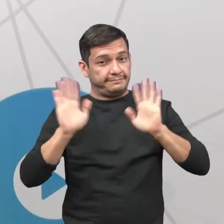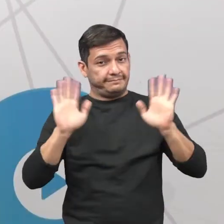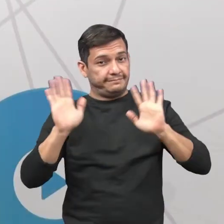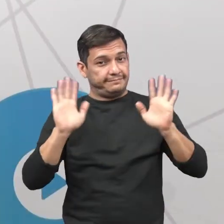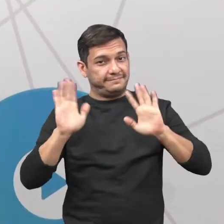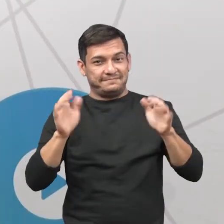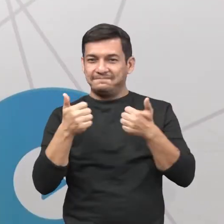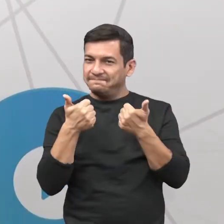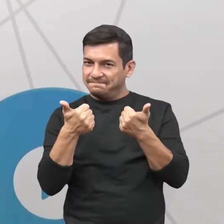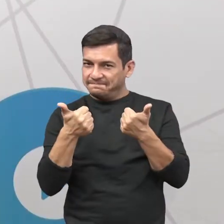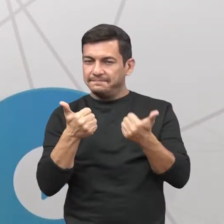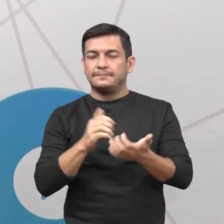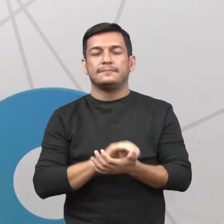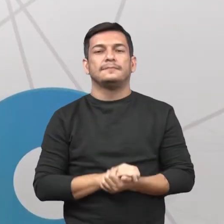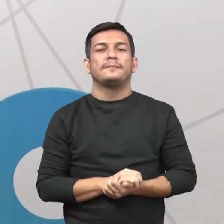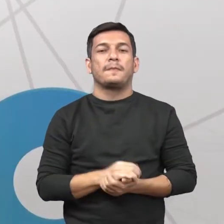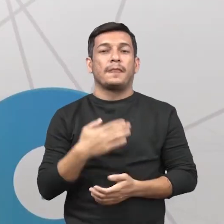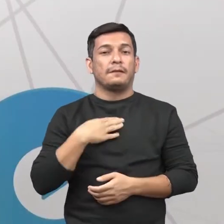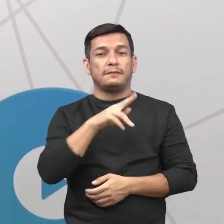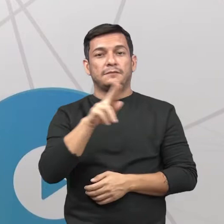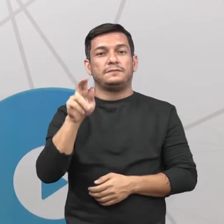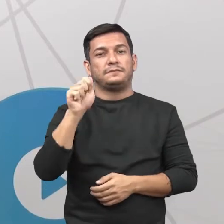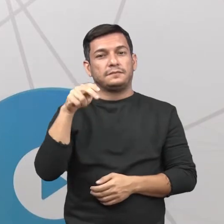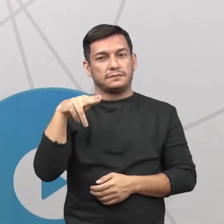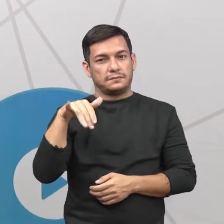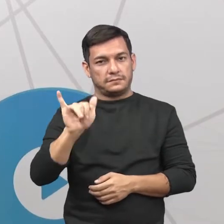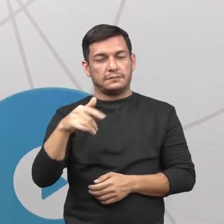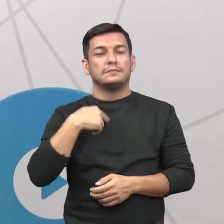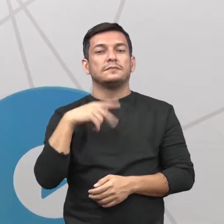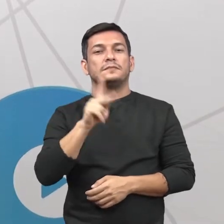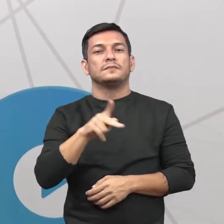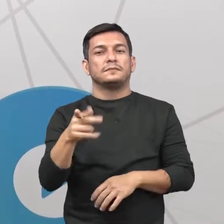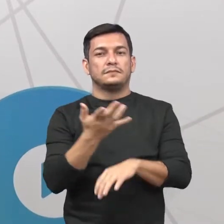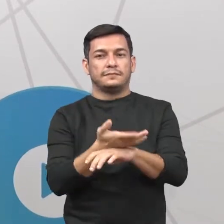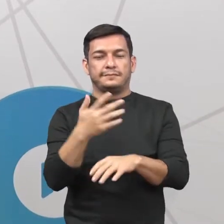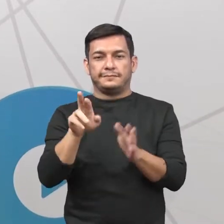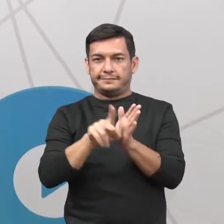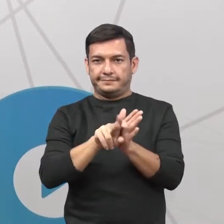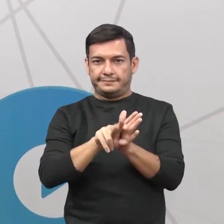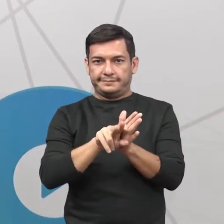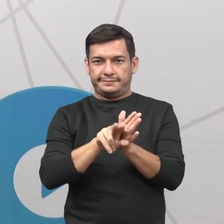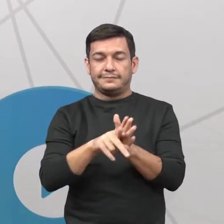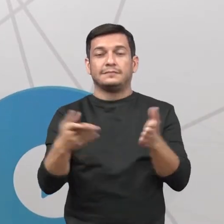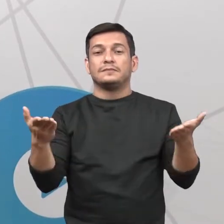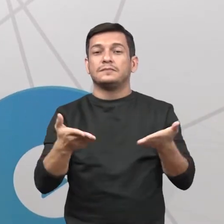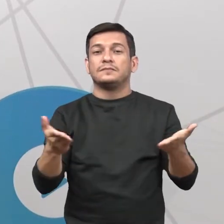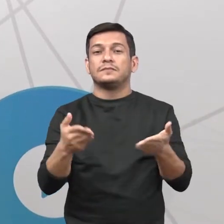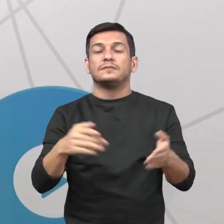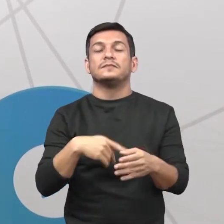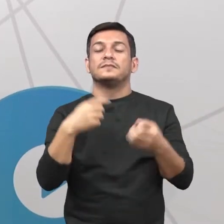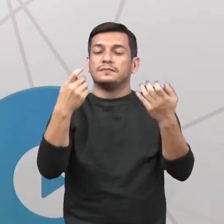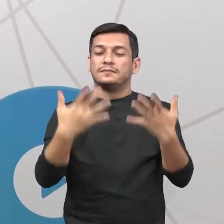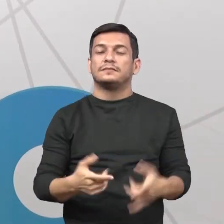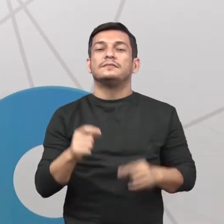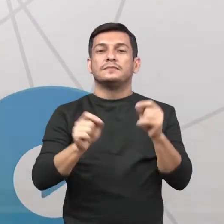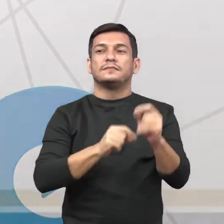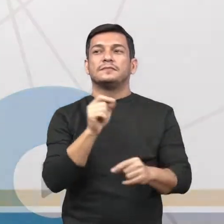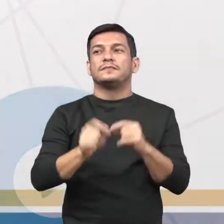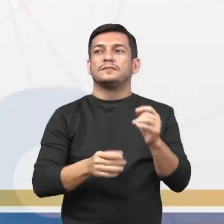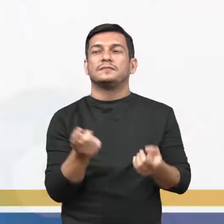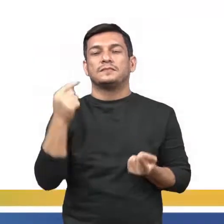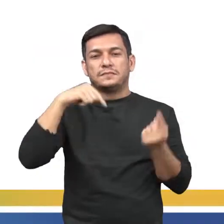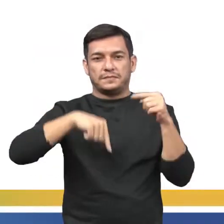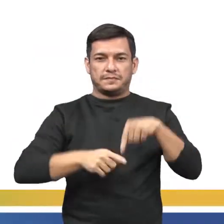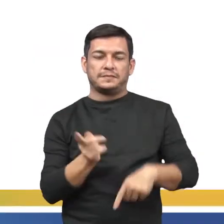Olá, pessoal, tudo bem? Eu me chamo Anne, sou professora de biologia e agora nós vamos falar um pouco sobre o